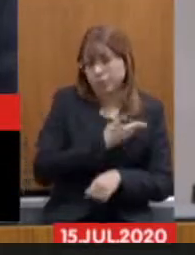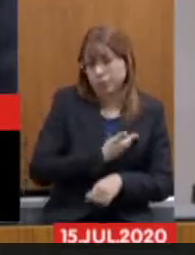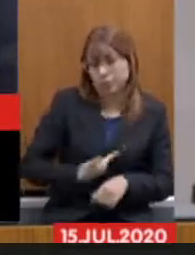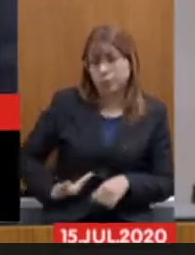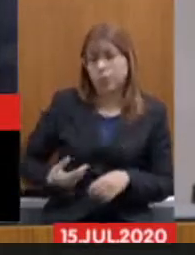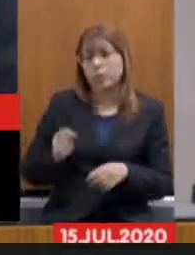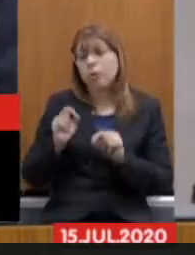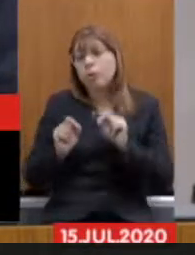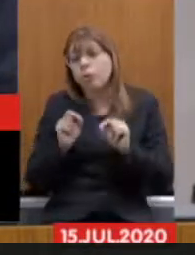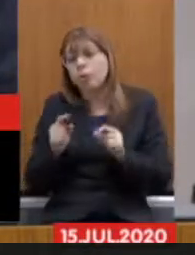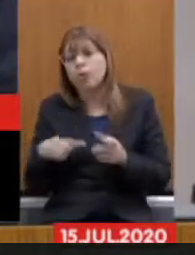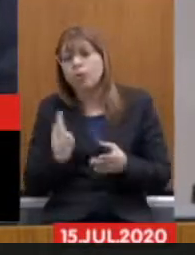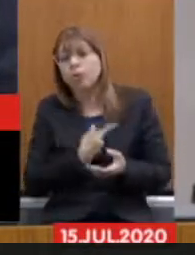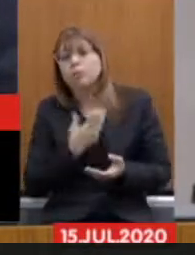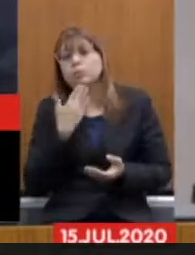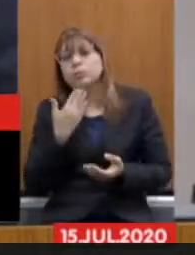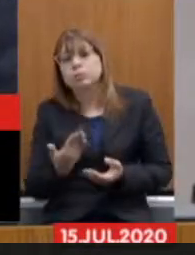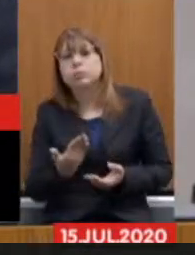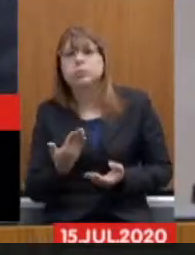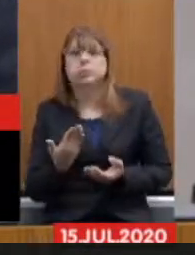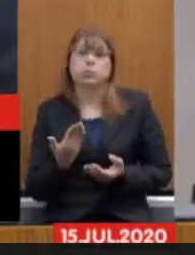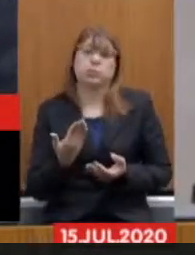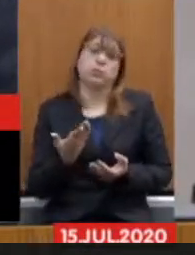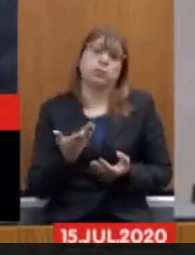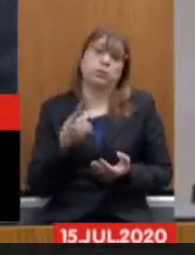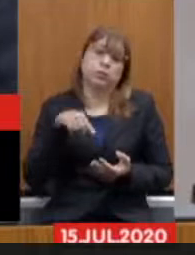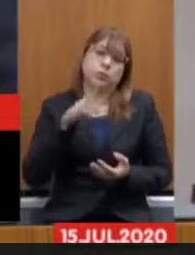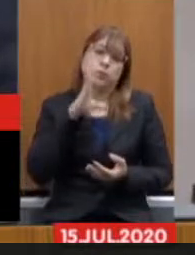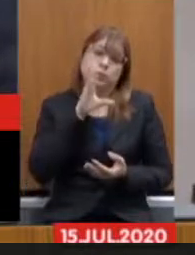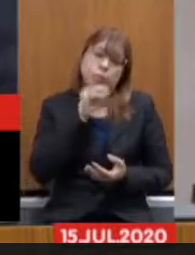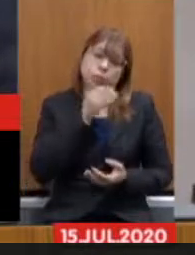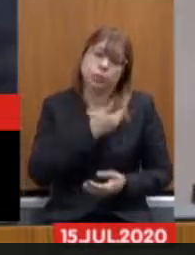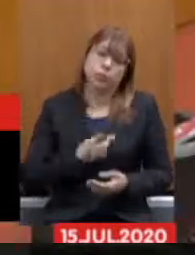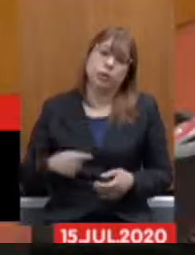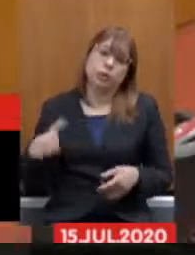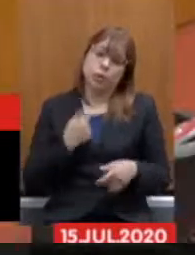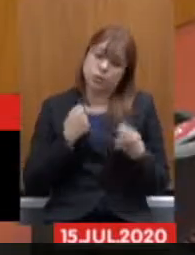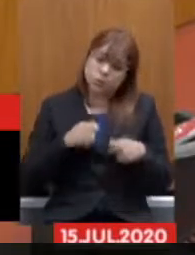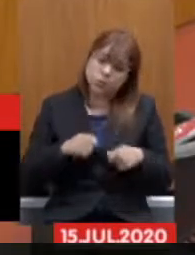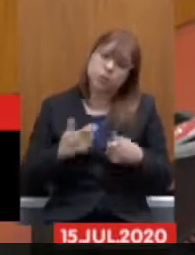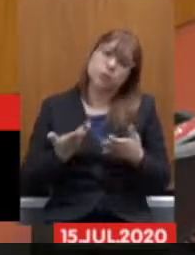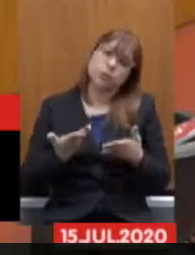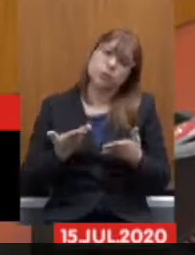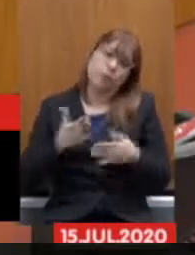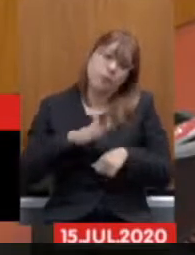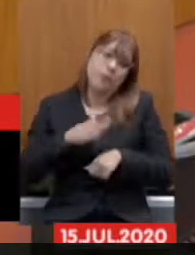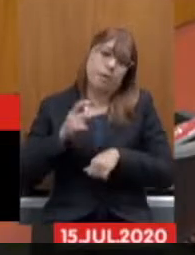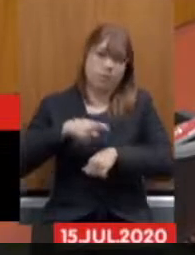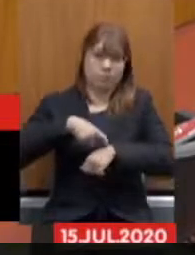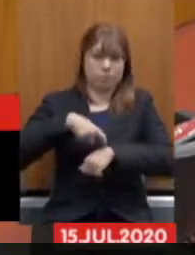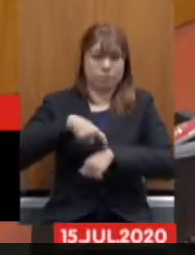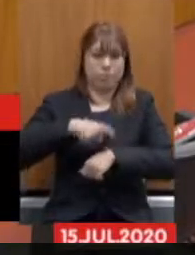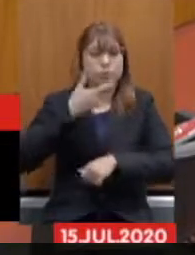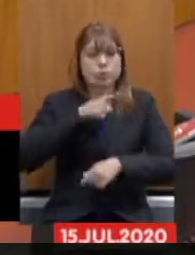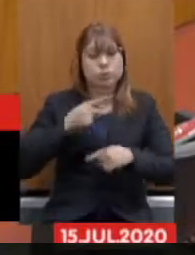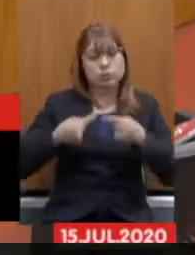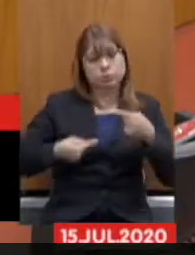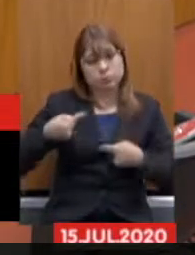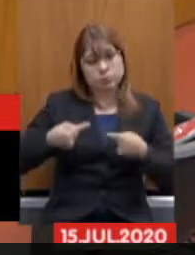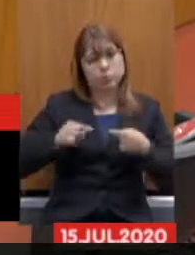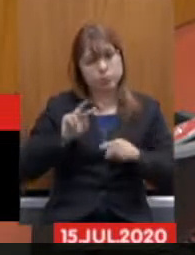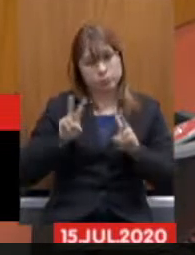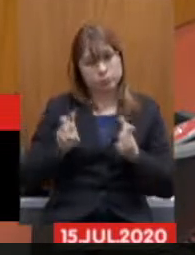mesmo de forma ilimitada dos trabalhadores é de que precisaríamos de mais tempo para fazer essa debate essa discussão